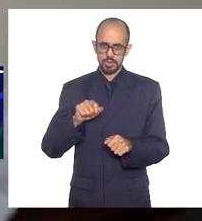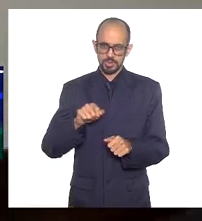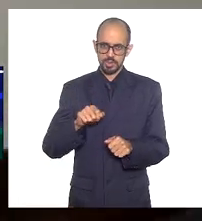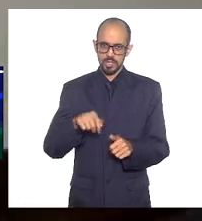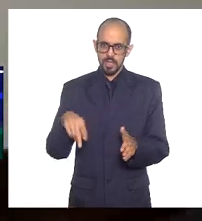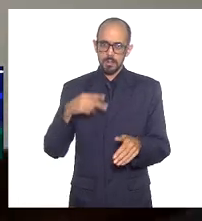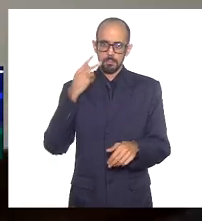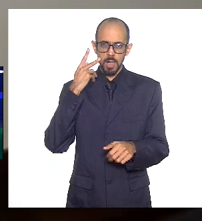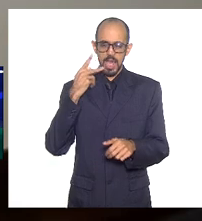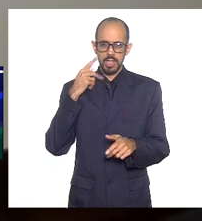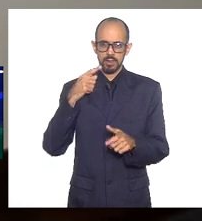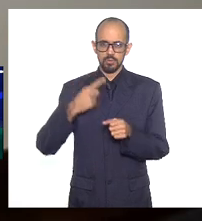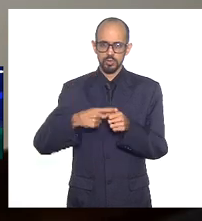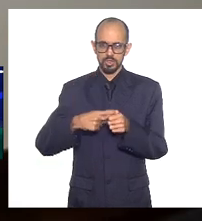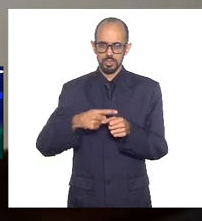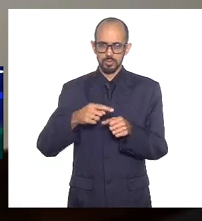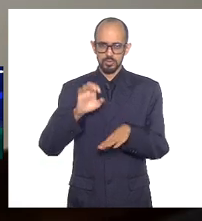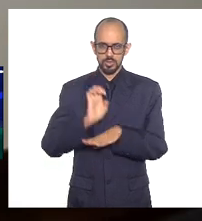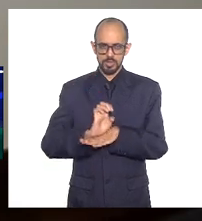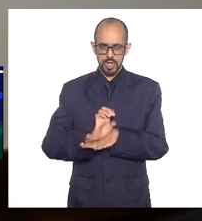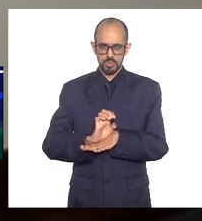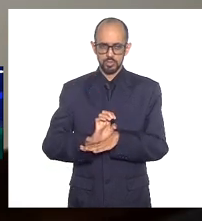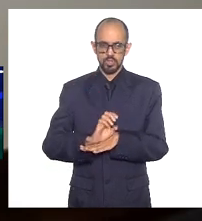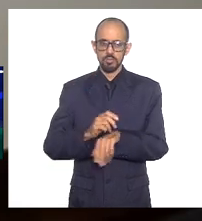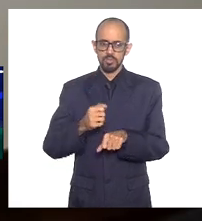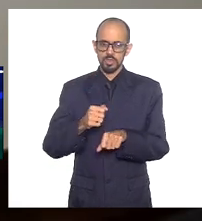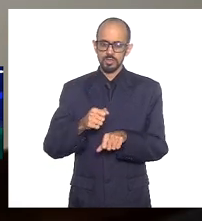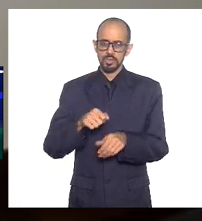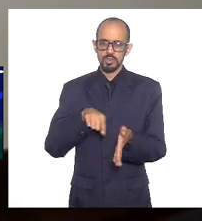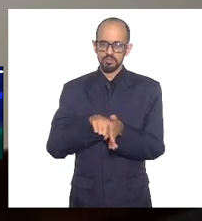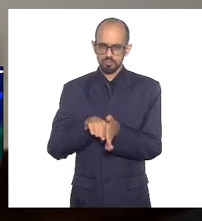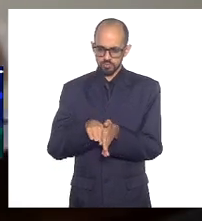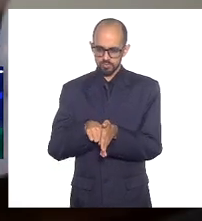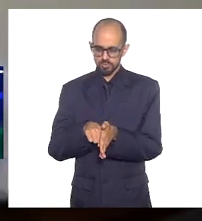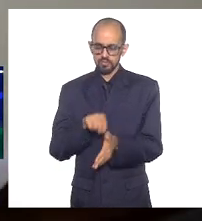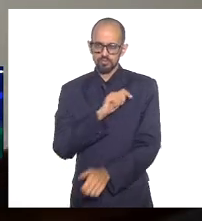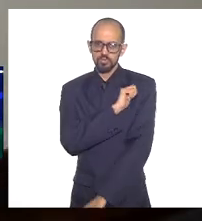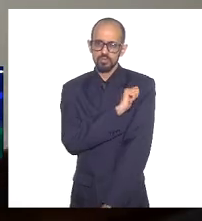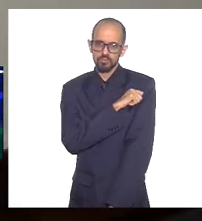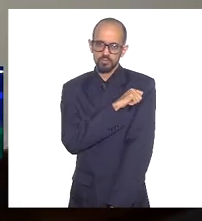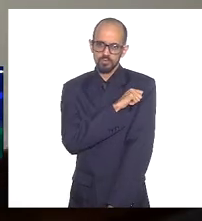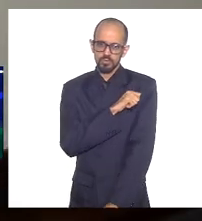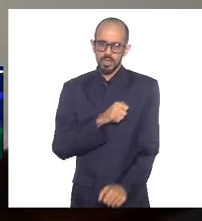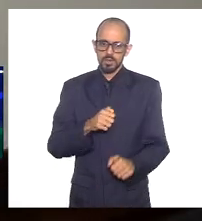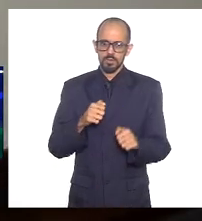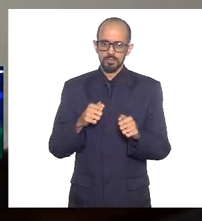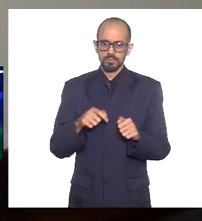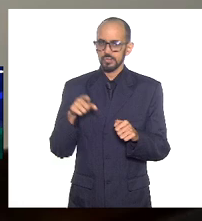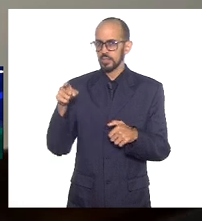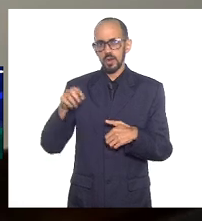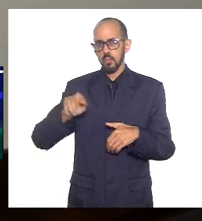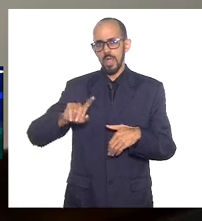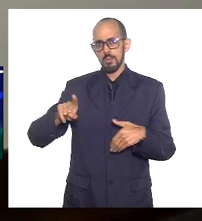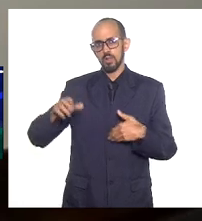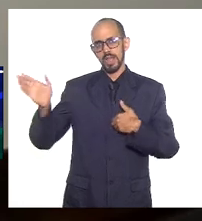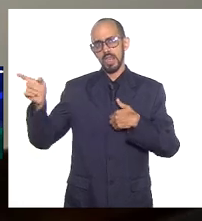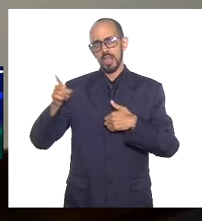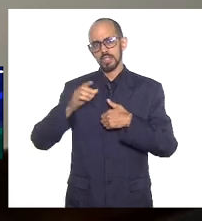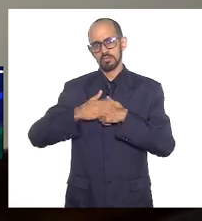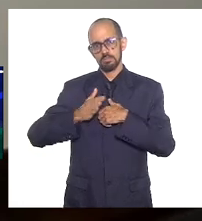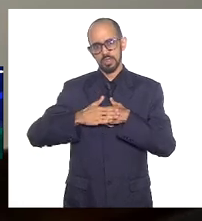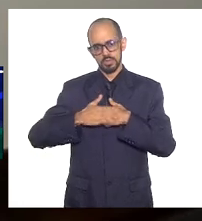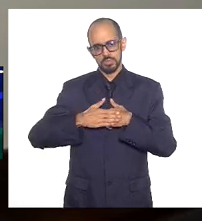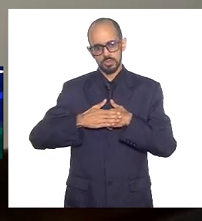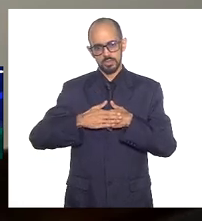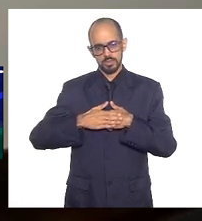esses abatimentos tem que ser auditados tem que ser fiscalizados pelo poder público não por elas mesmas eu estou achando aqui deputada